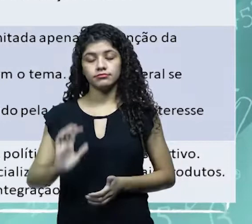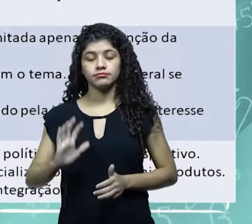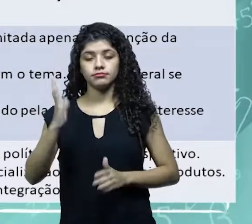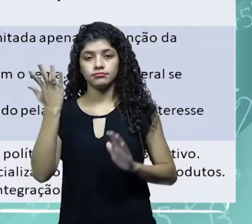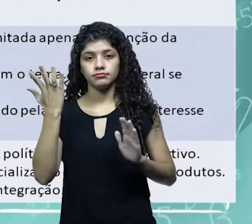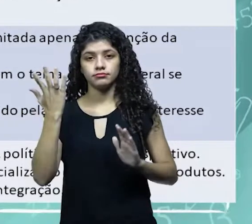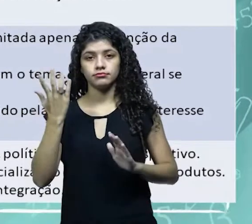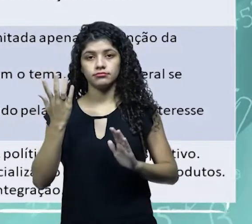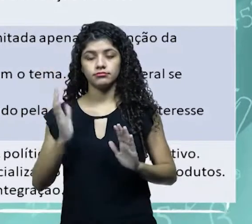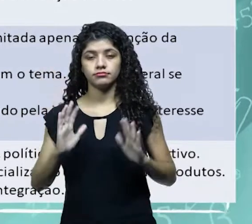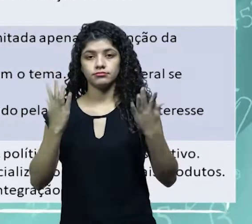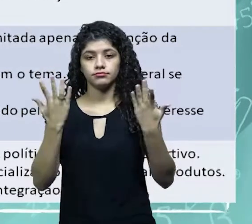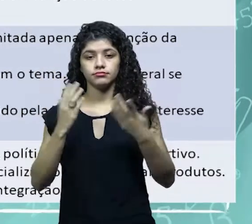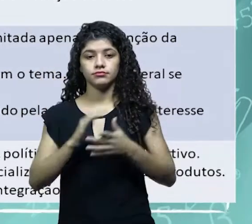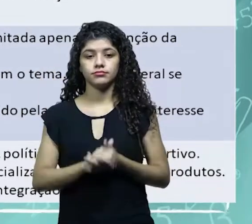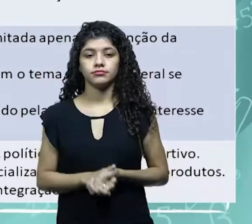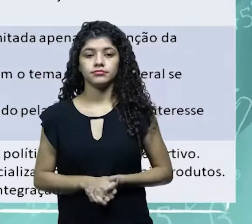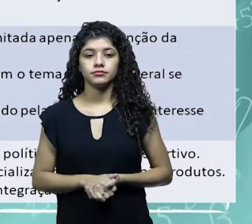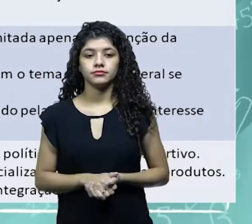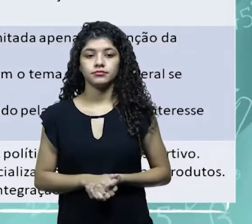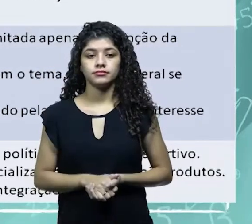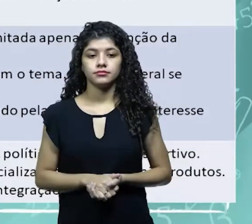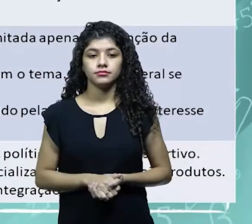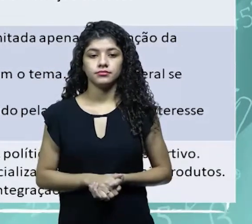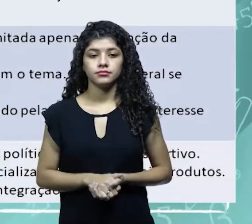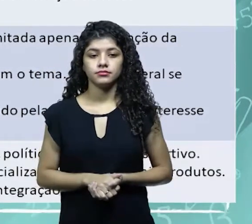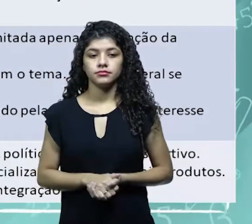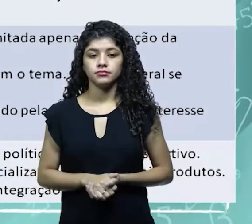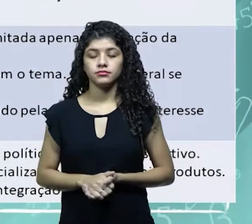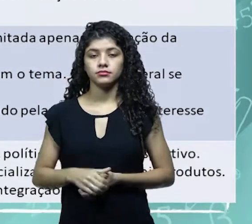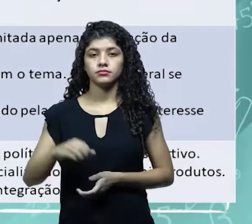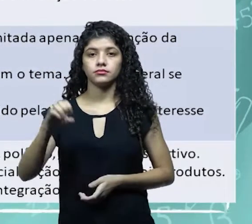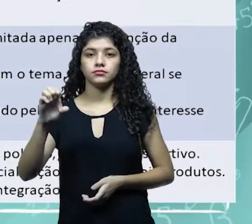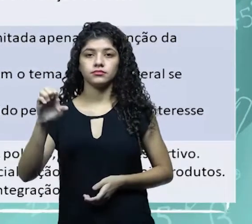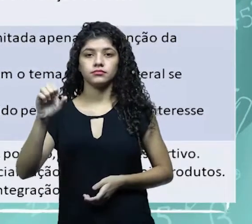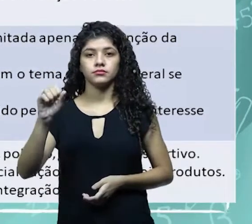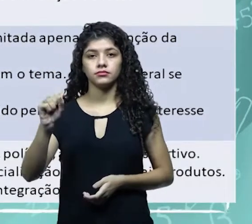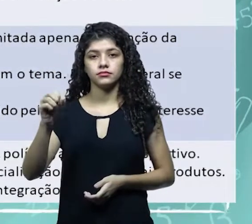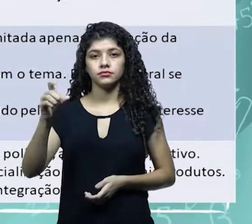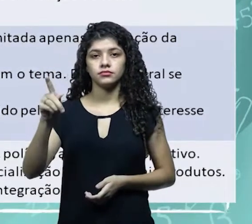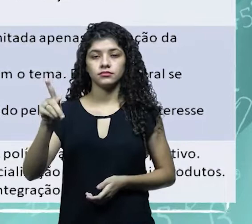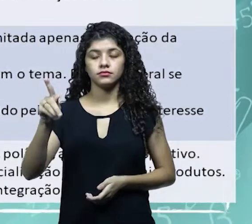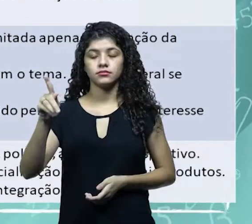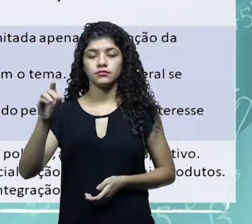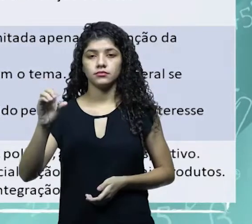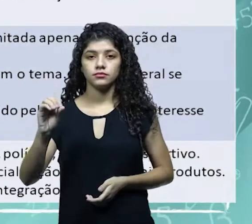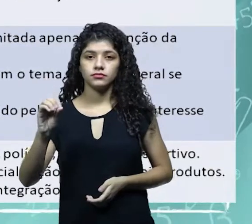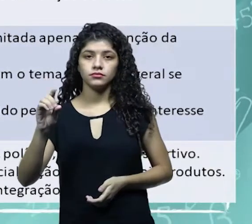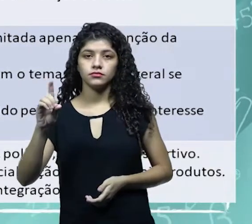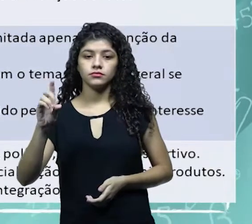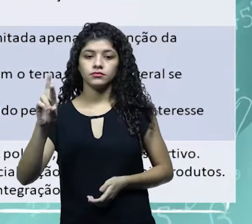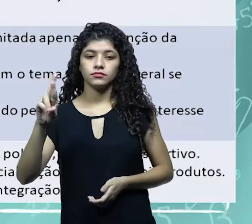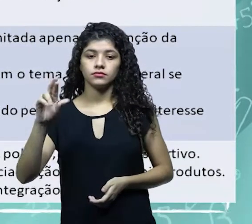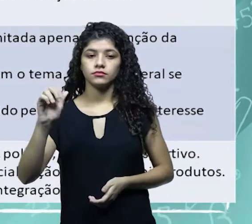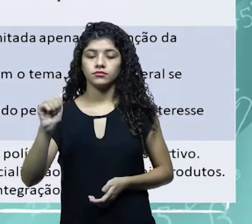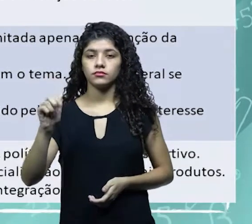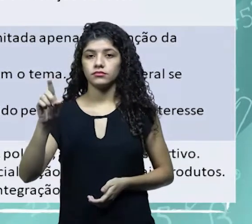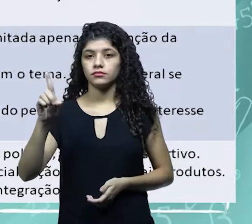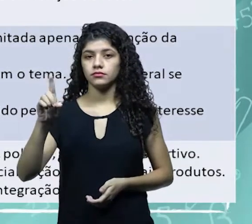segundo o calendário ou dos interessados da organização é esporádica